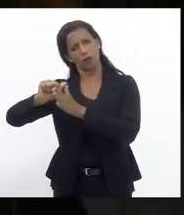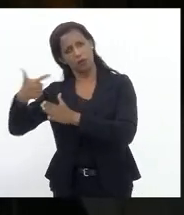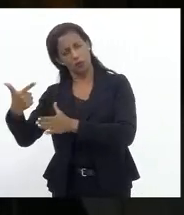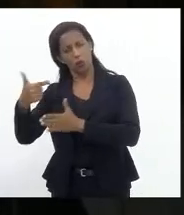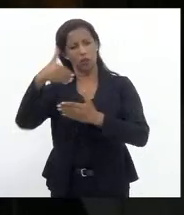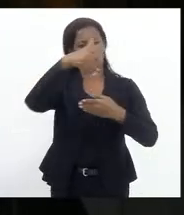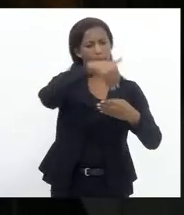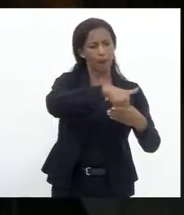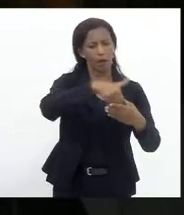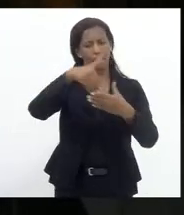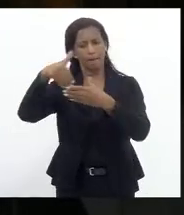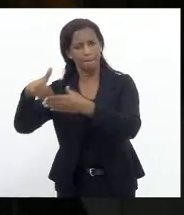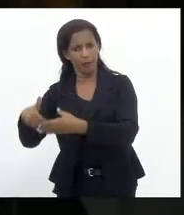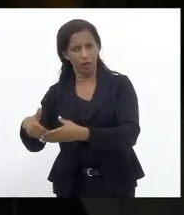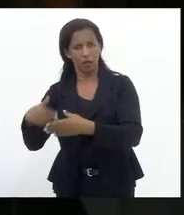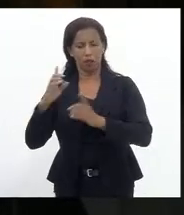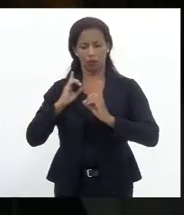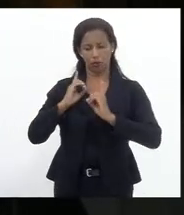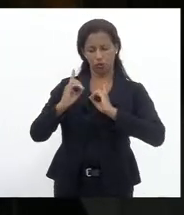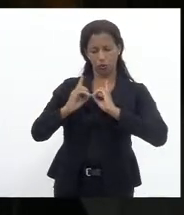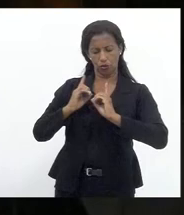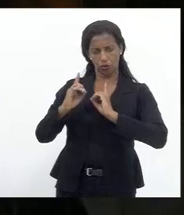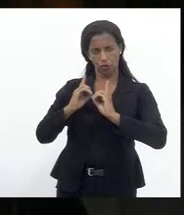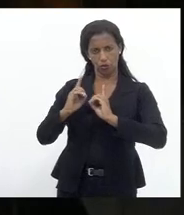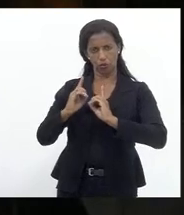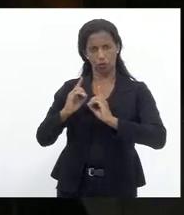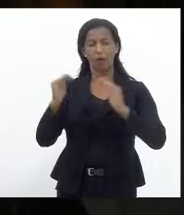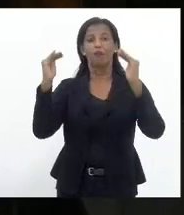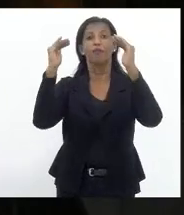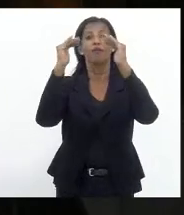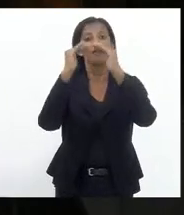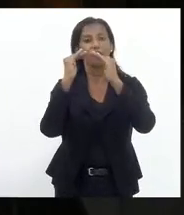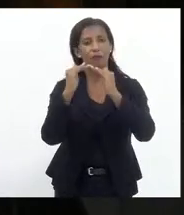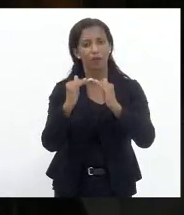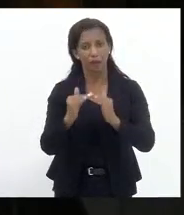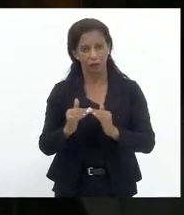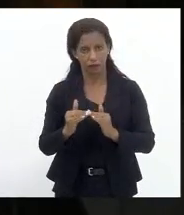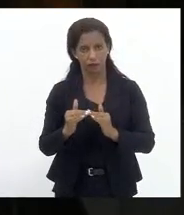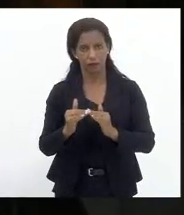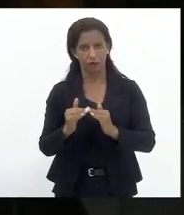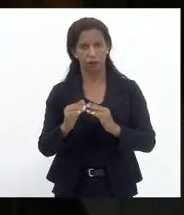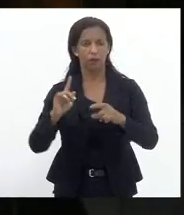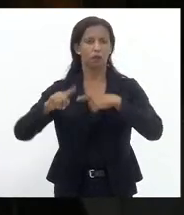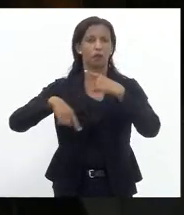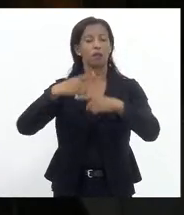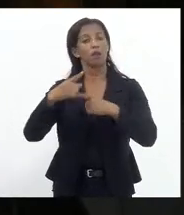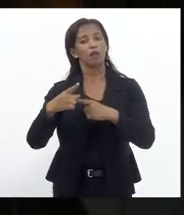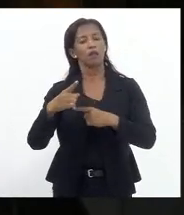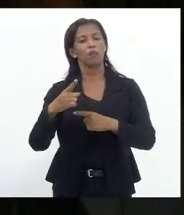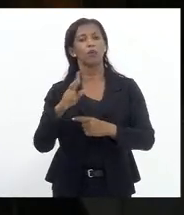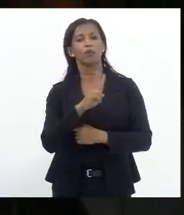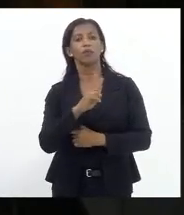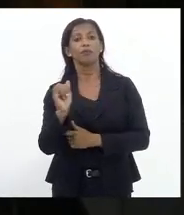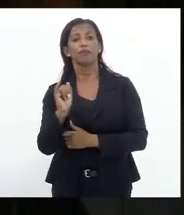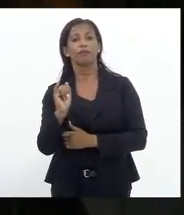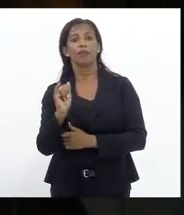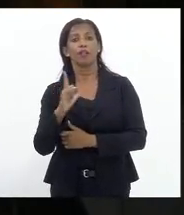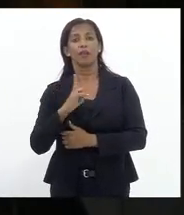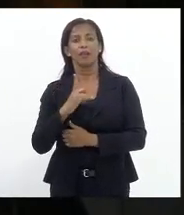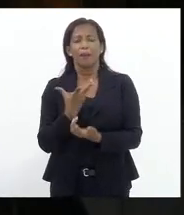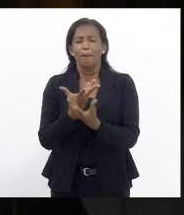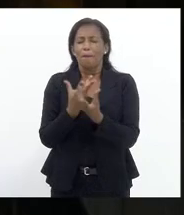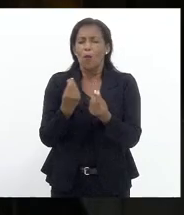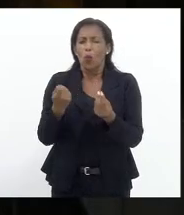fizemos, como em segunda discussão, favorável. E depois terá que haver